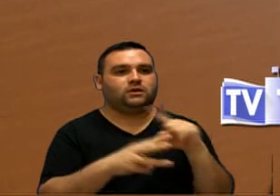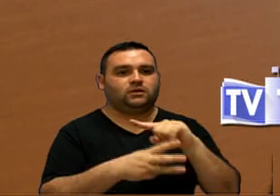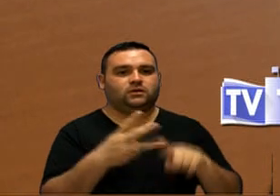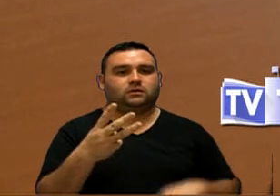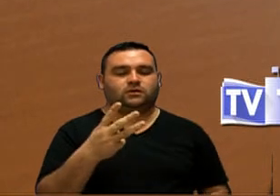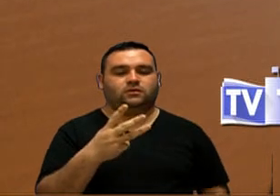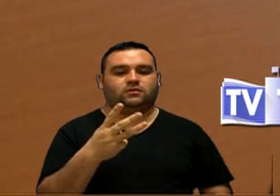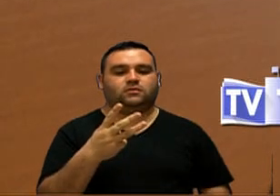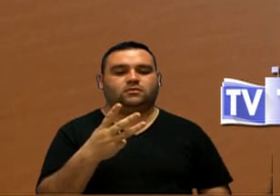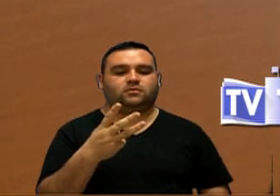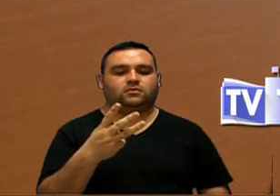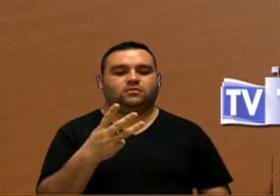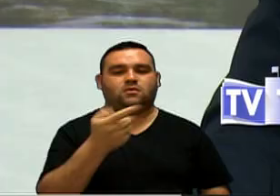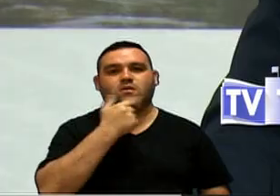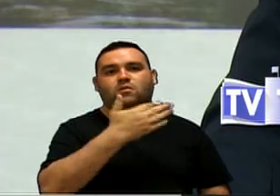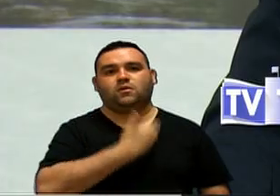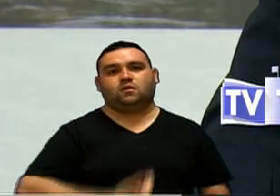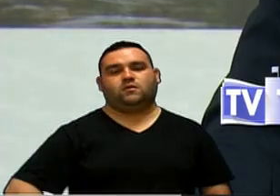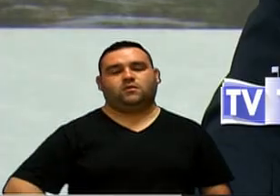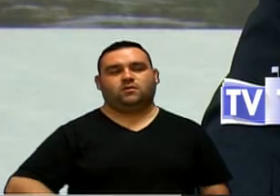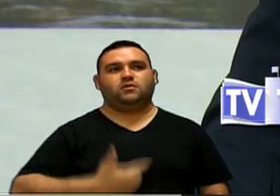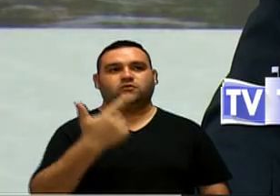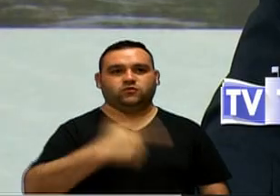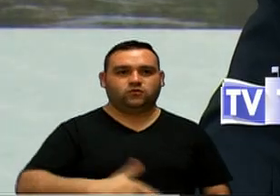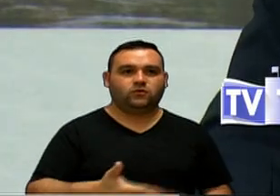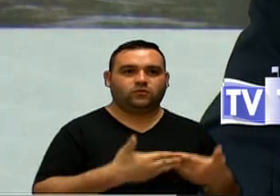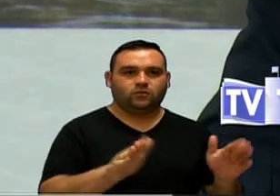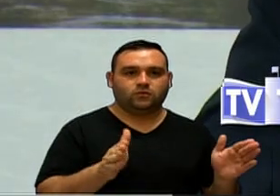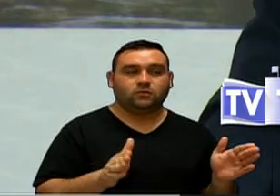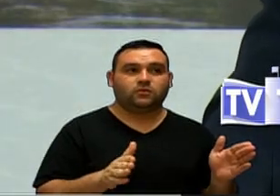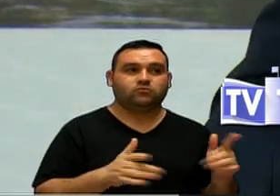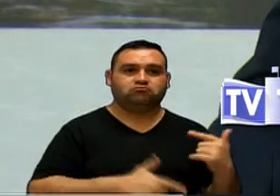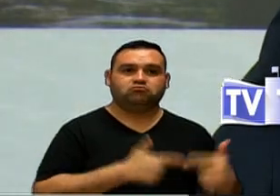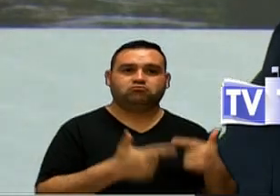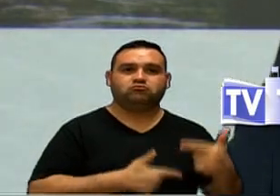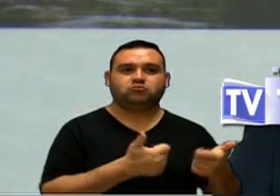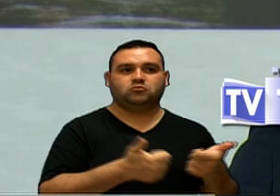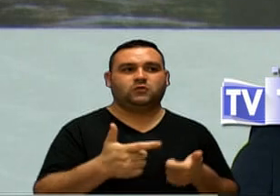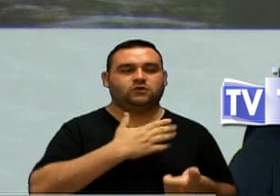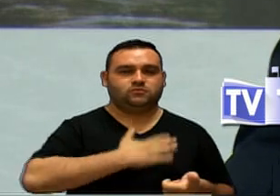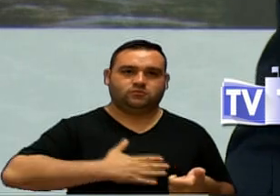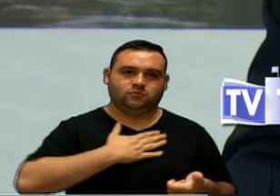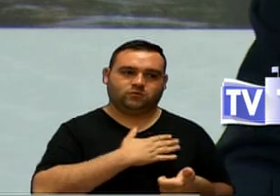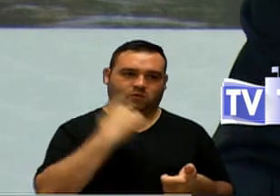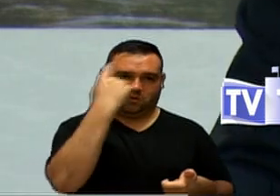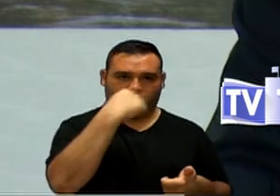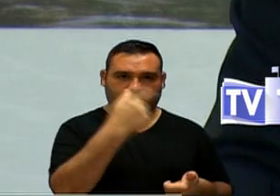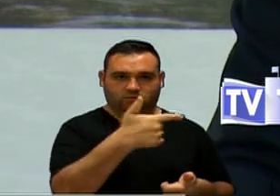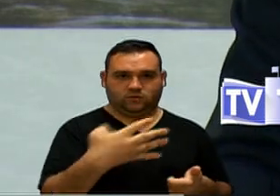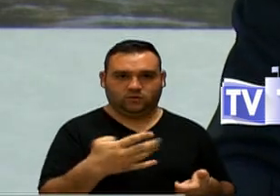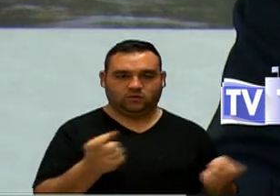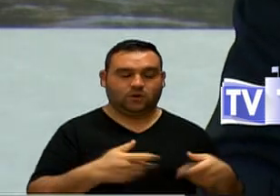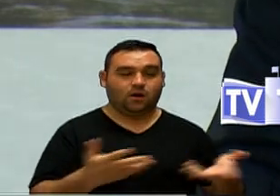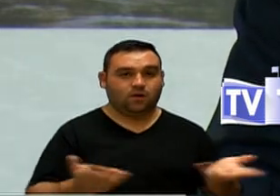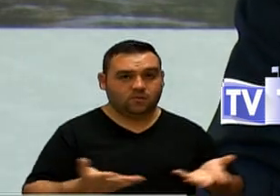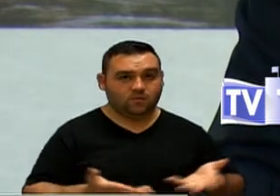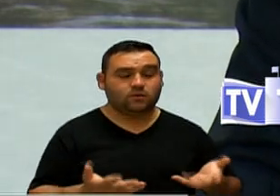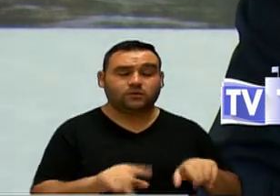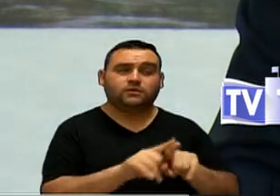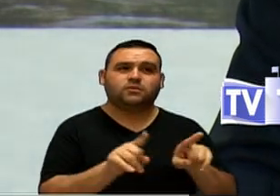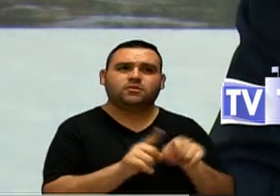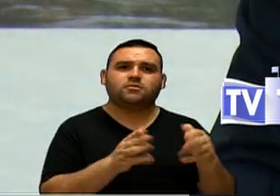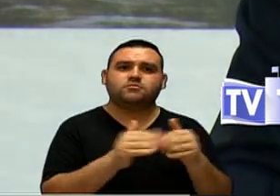que o governador reinaugurou, funcionem a contento 24 horas agora. E